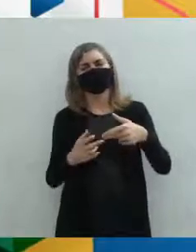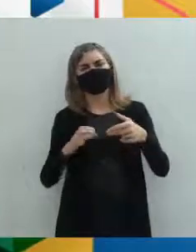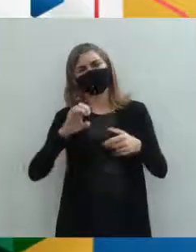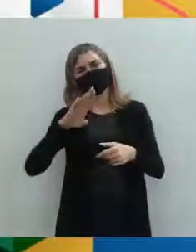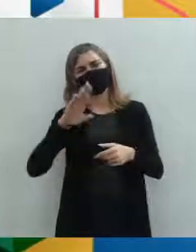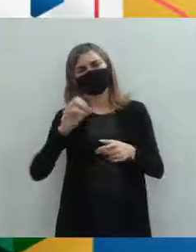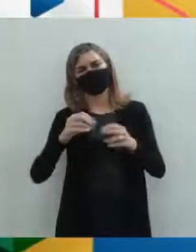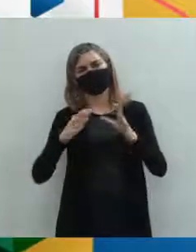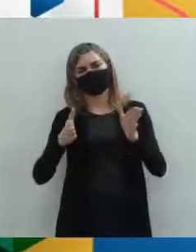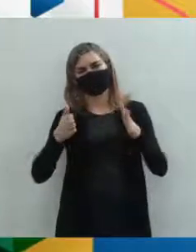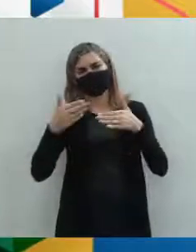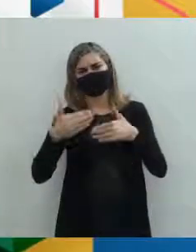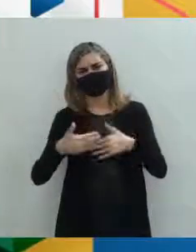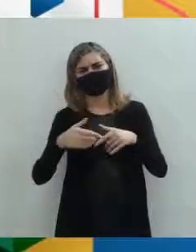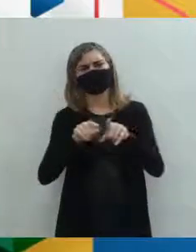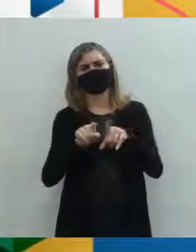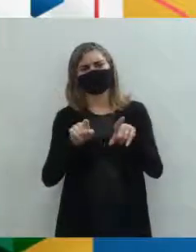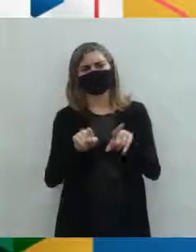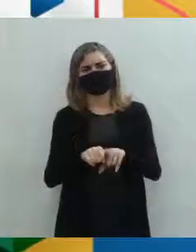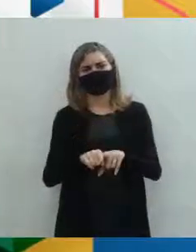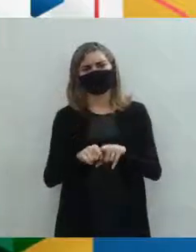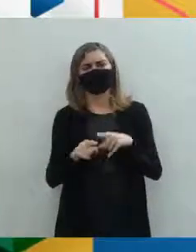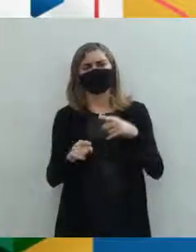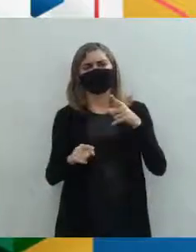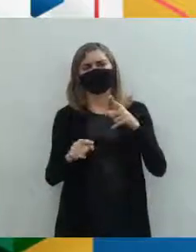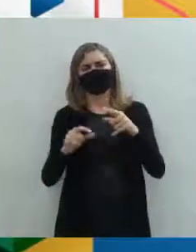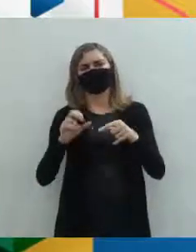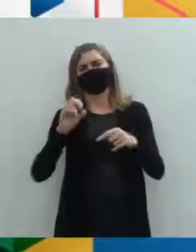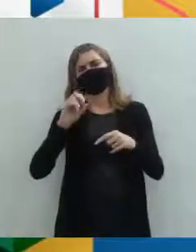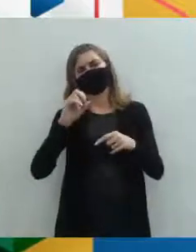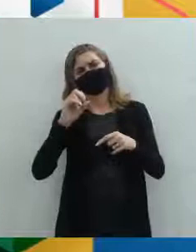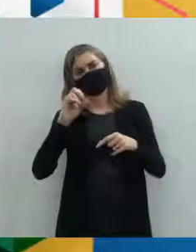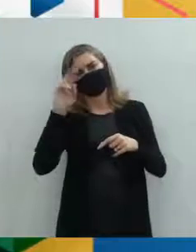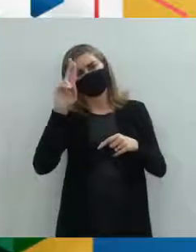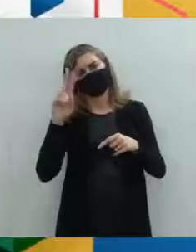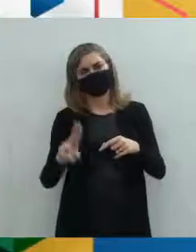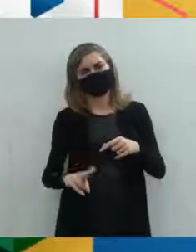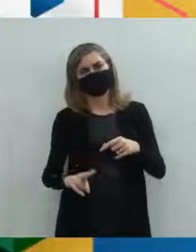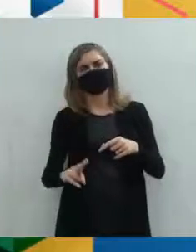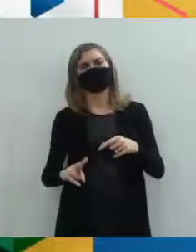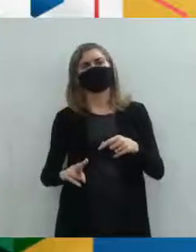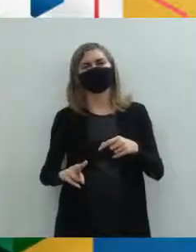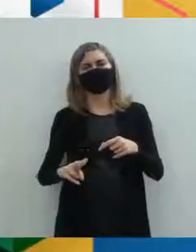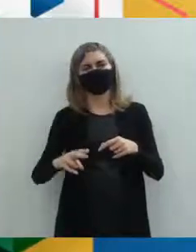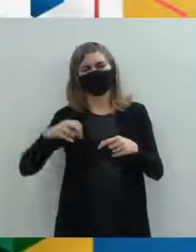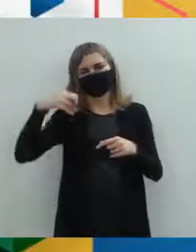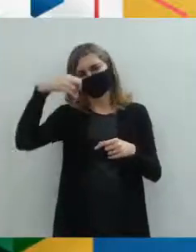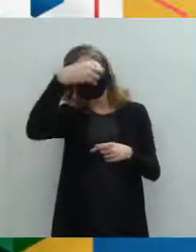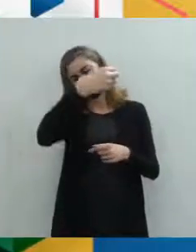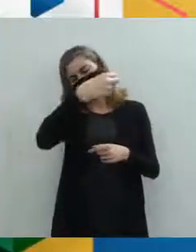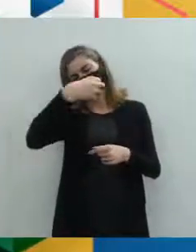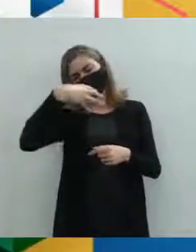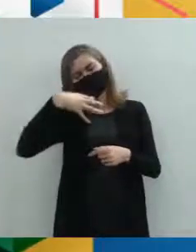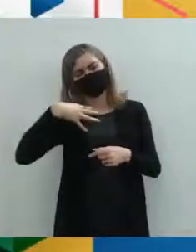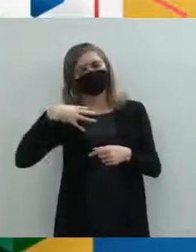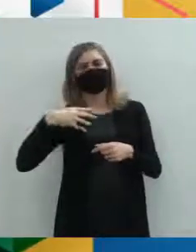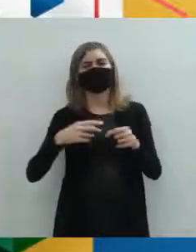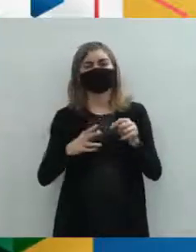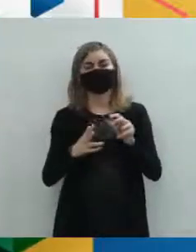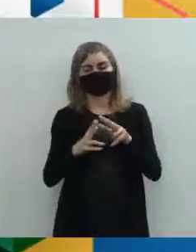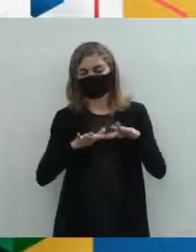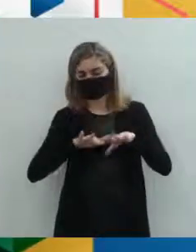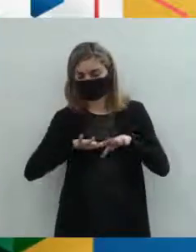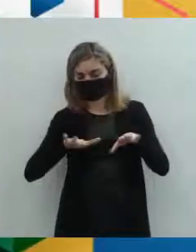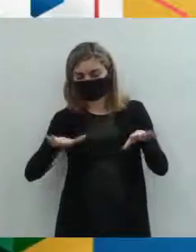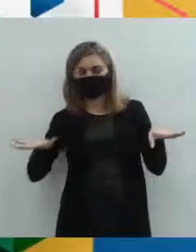cubo, né, que também está do mesmo jeito. A luz iluminando lá em cima, na lateral você tem a sombra, e no